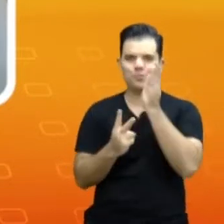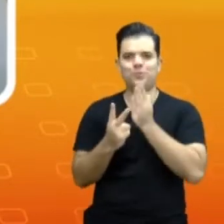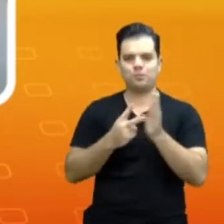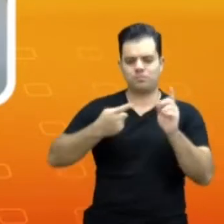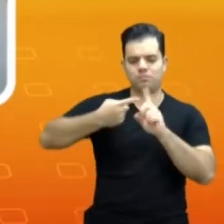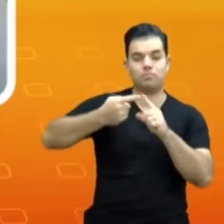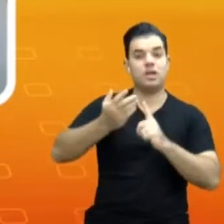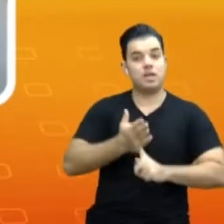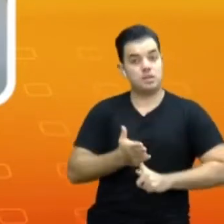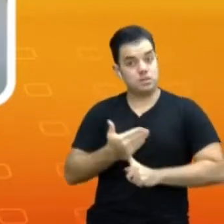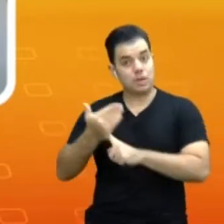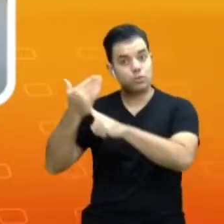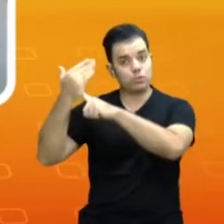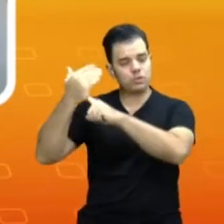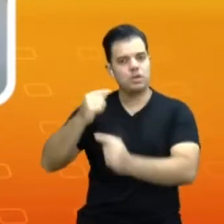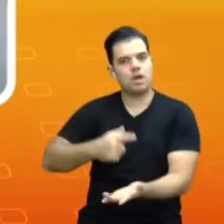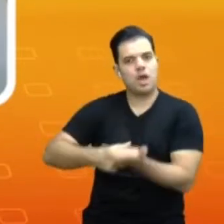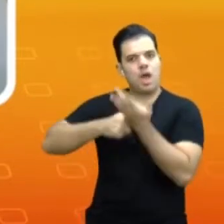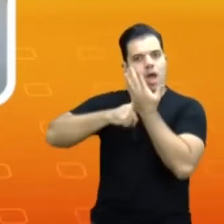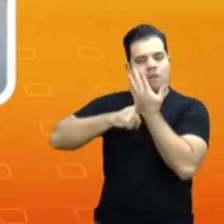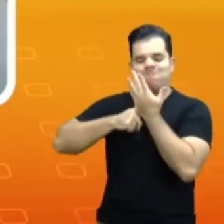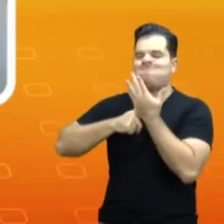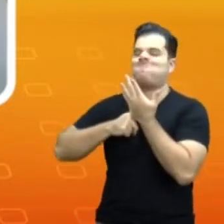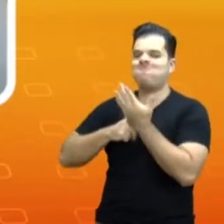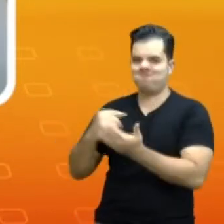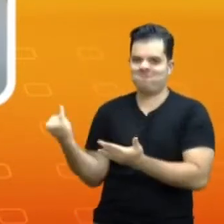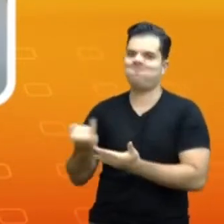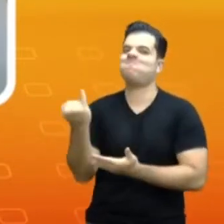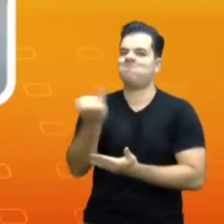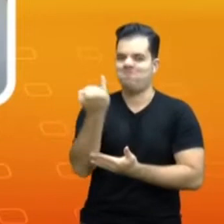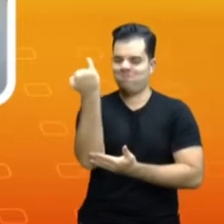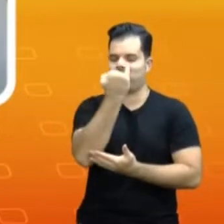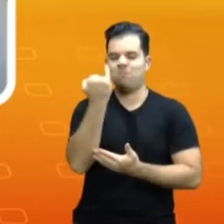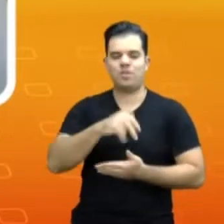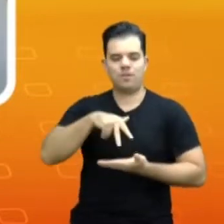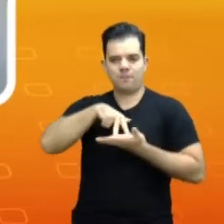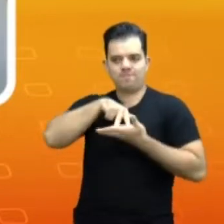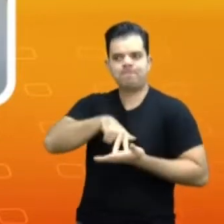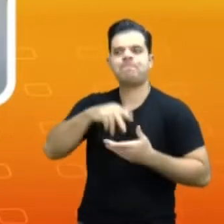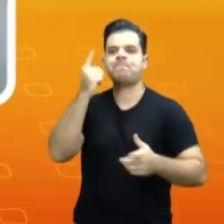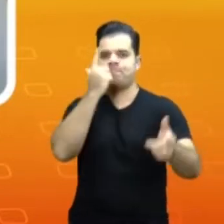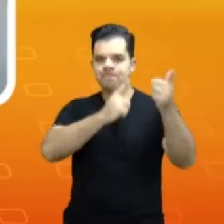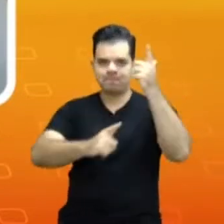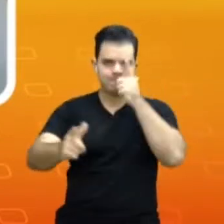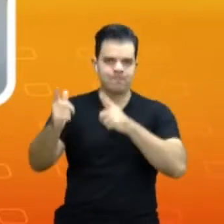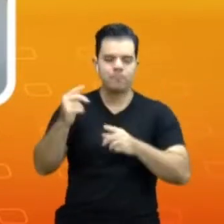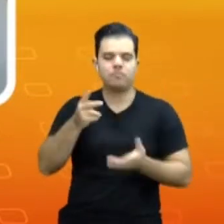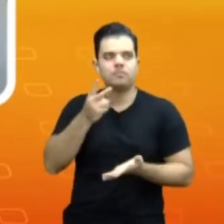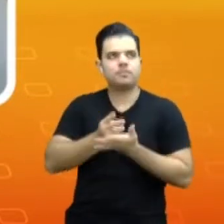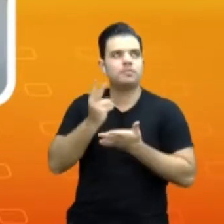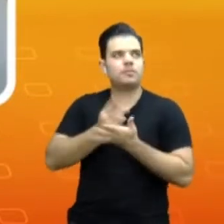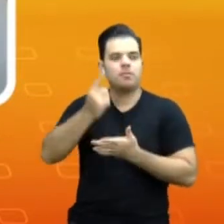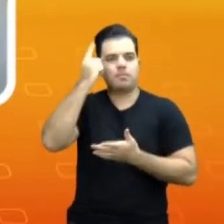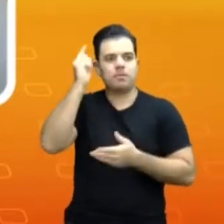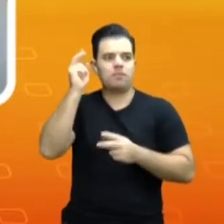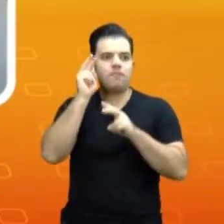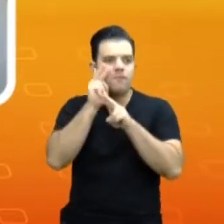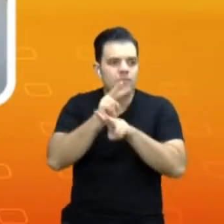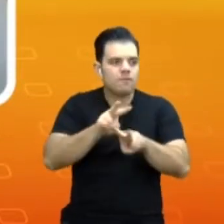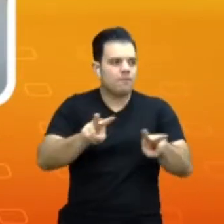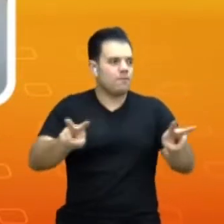atribuições como tecnologia que são fundamentais e intransferíveis, né? Eu acho que a gente precisa sempre